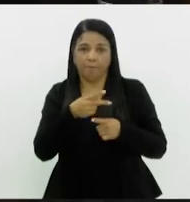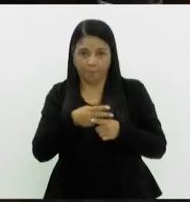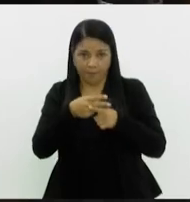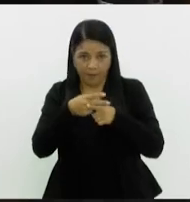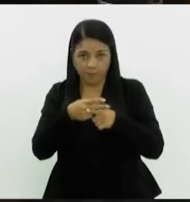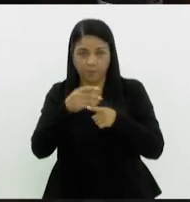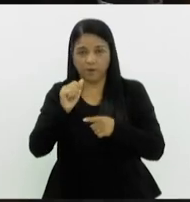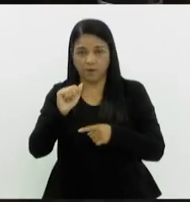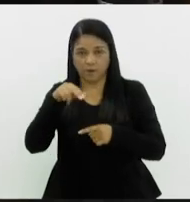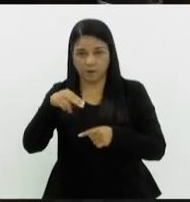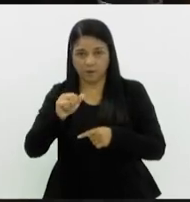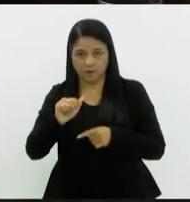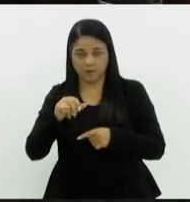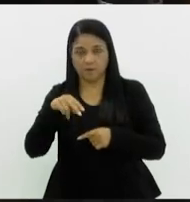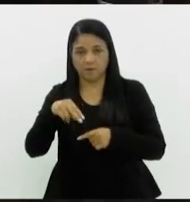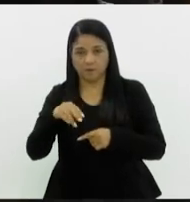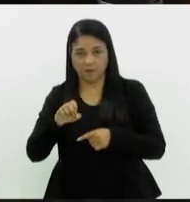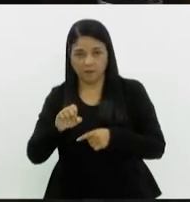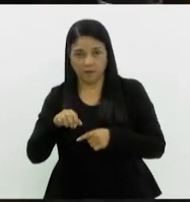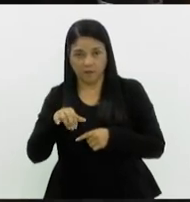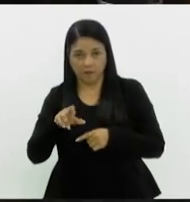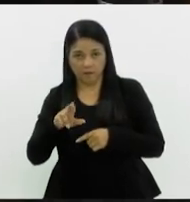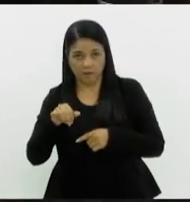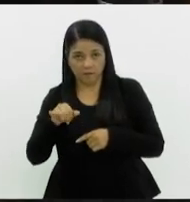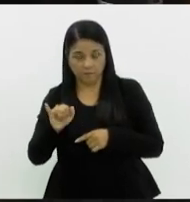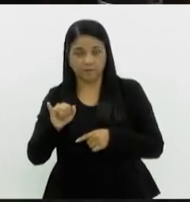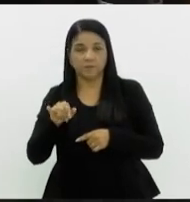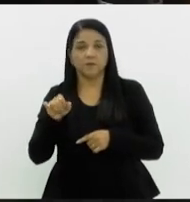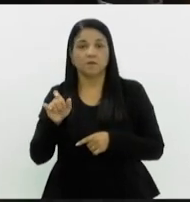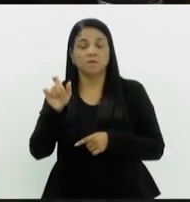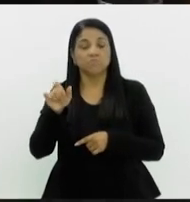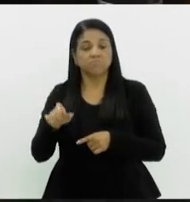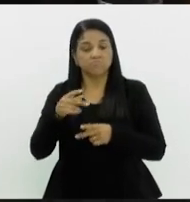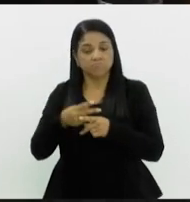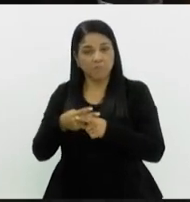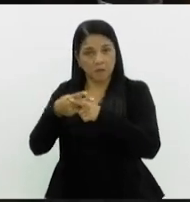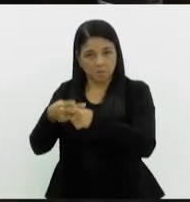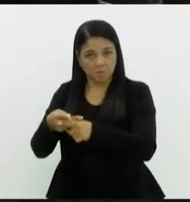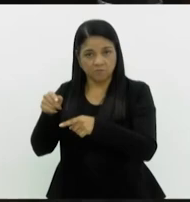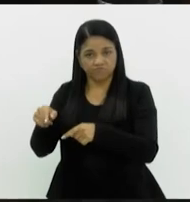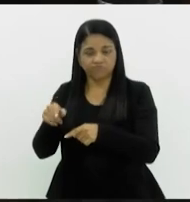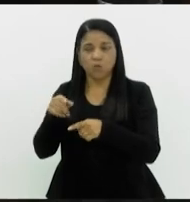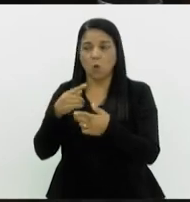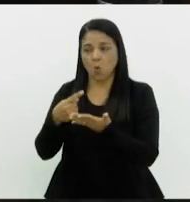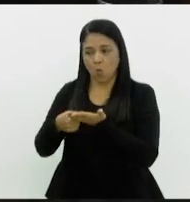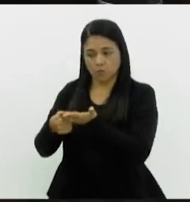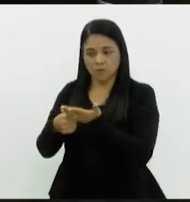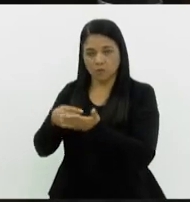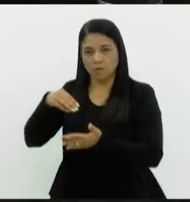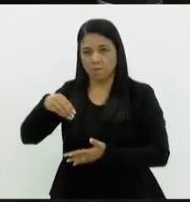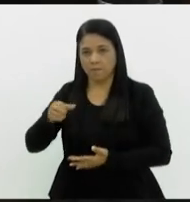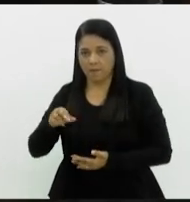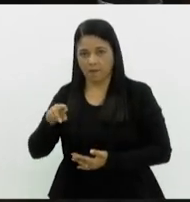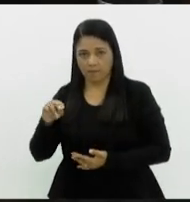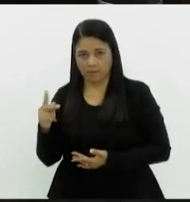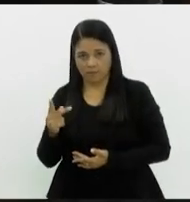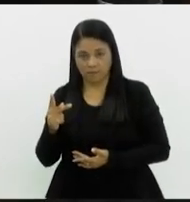combinei aqui com a deputada Marta Rocha um procedimento. Como são